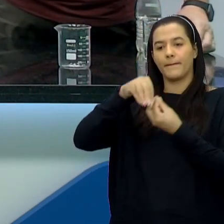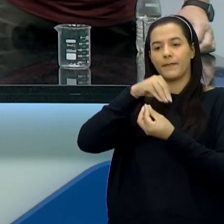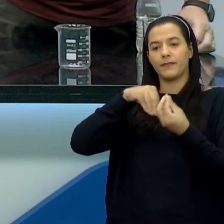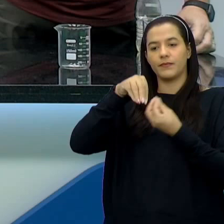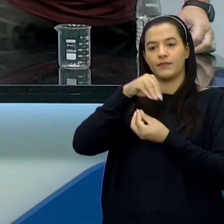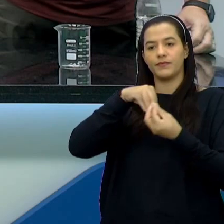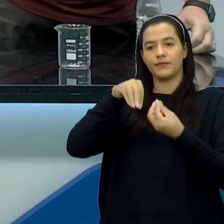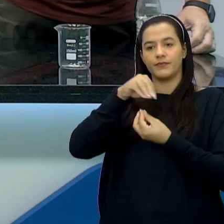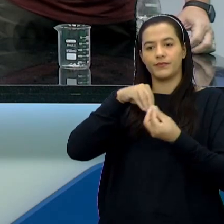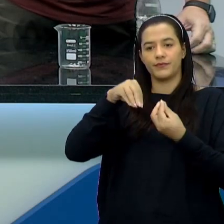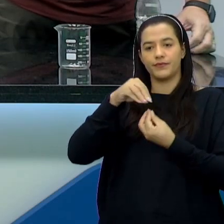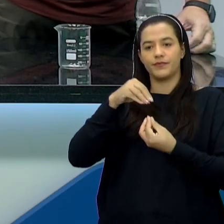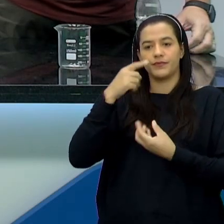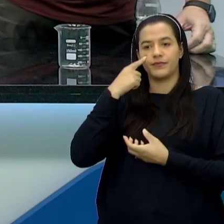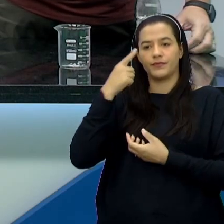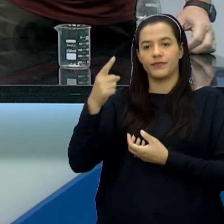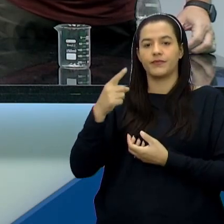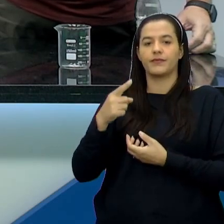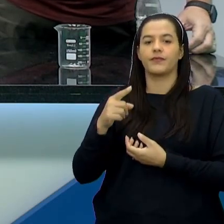fenolftaleína com